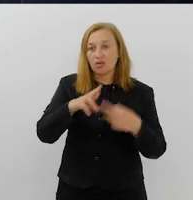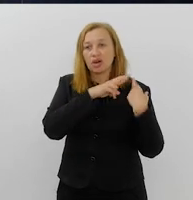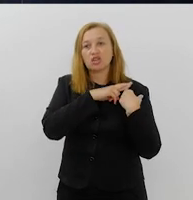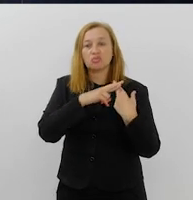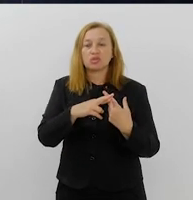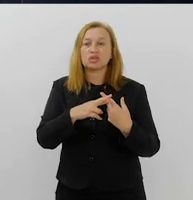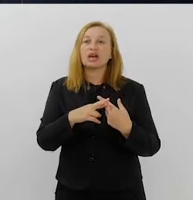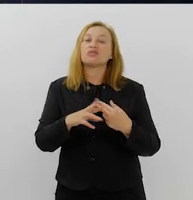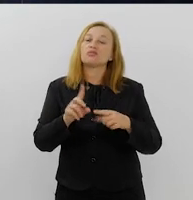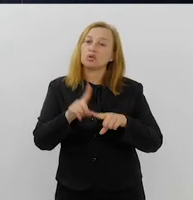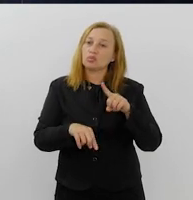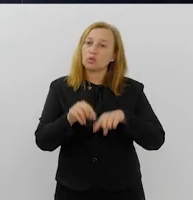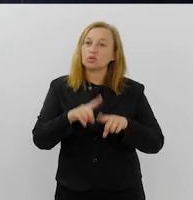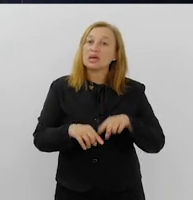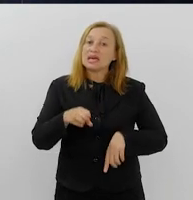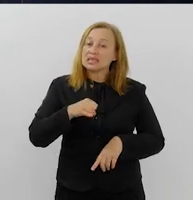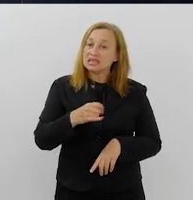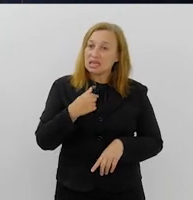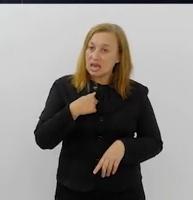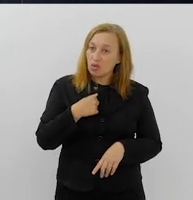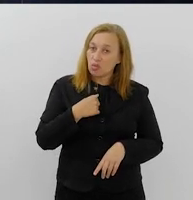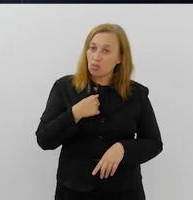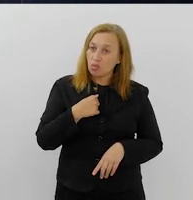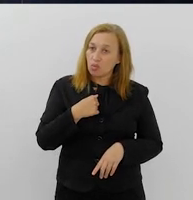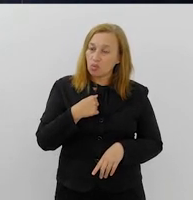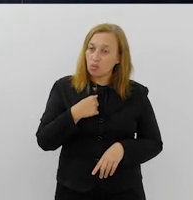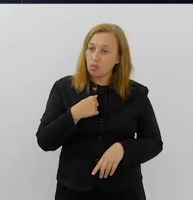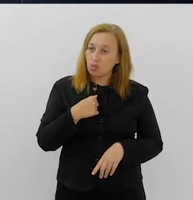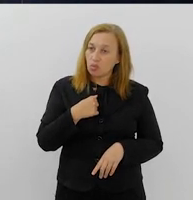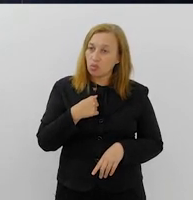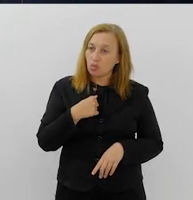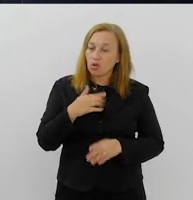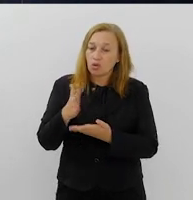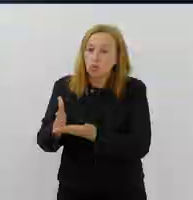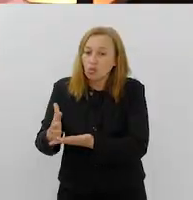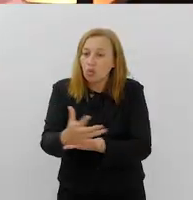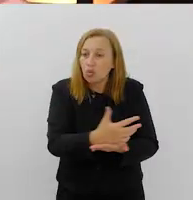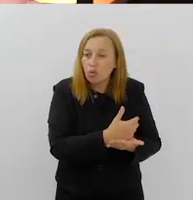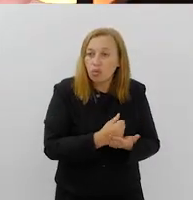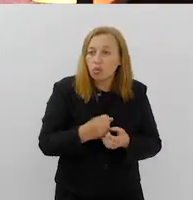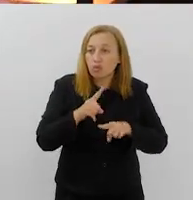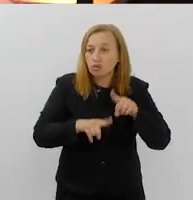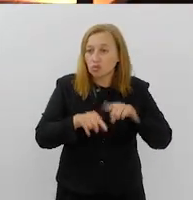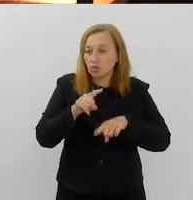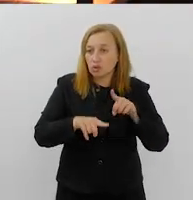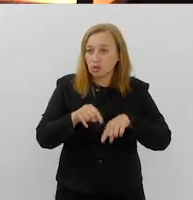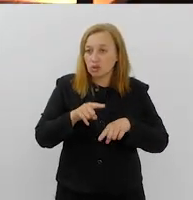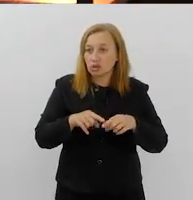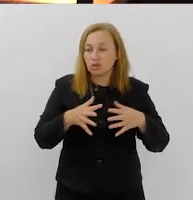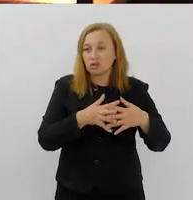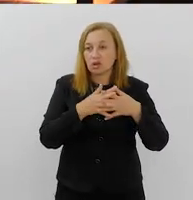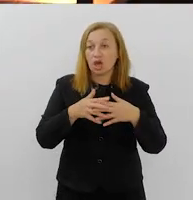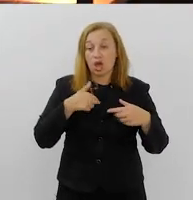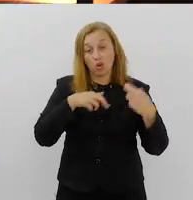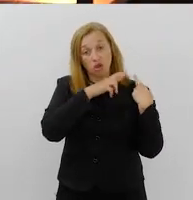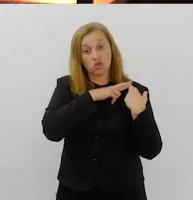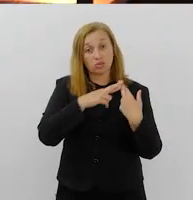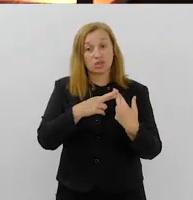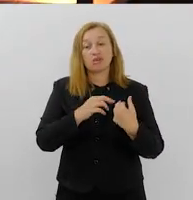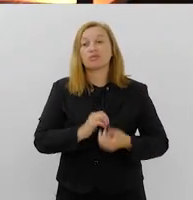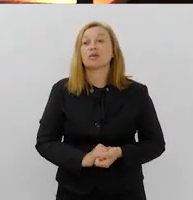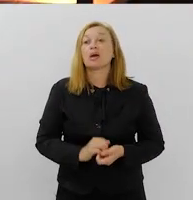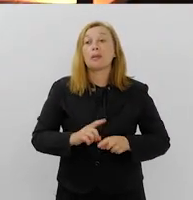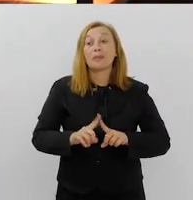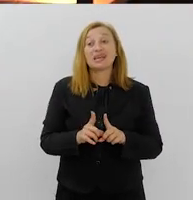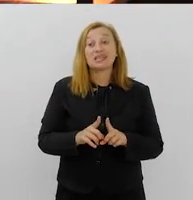no caso, quem é o responsável do transporte. Se eu estou coletando o material e trazendo, eu sou responsável por